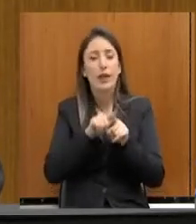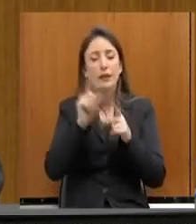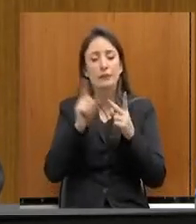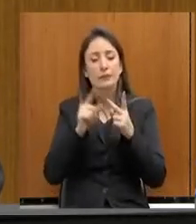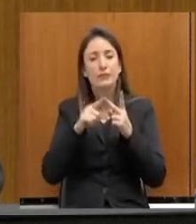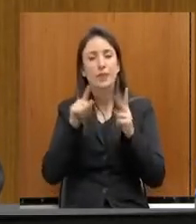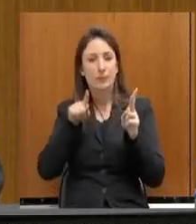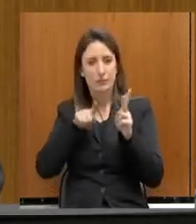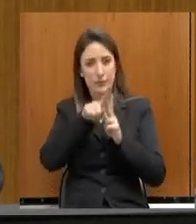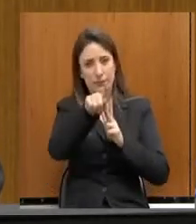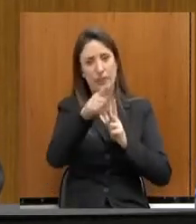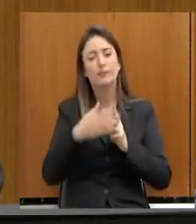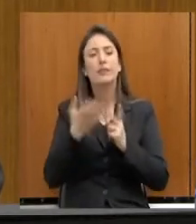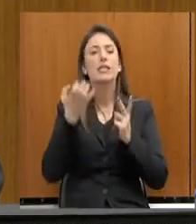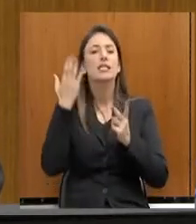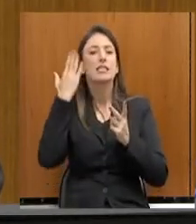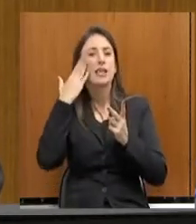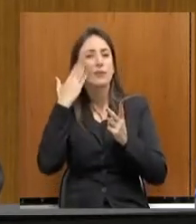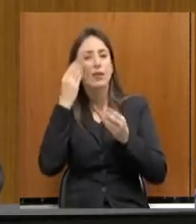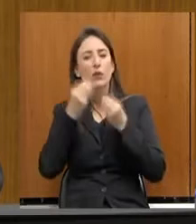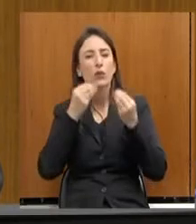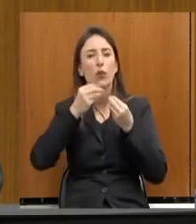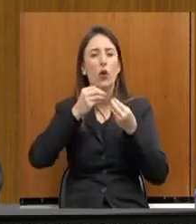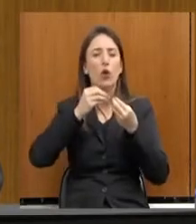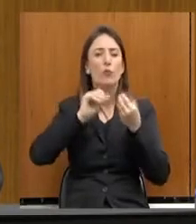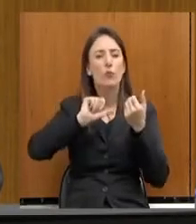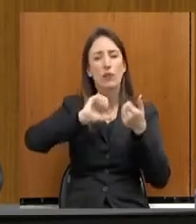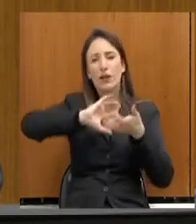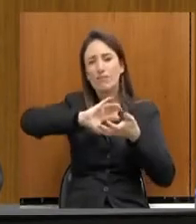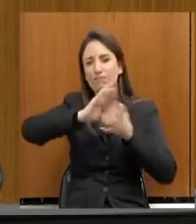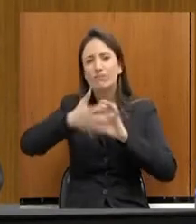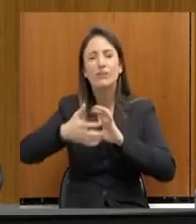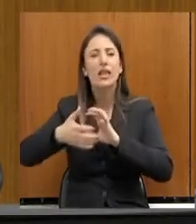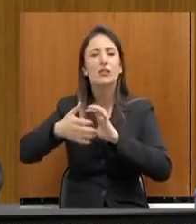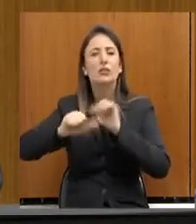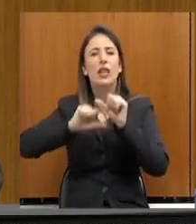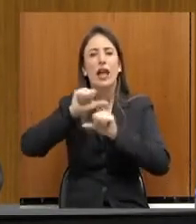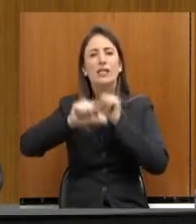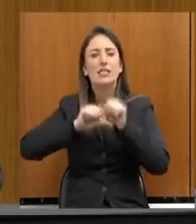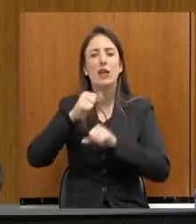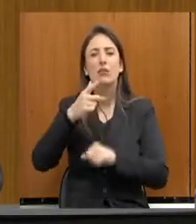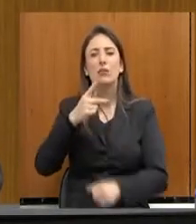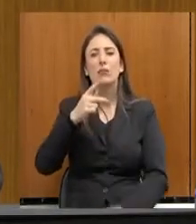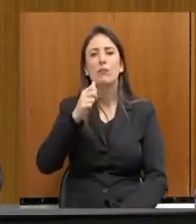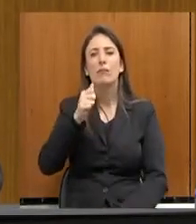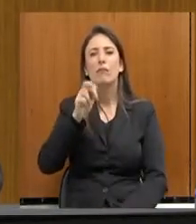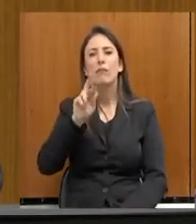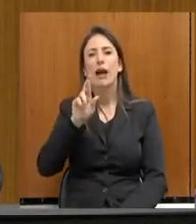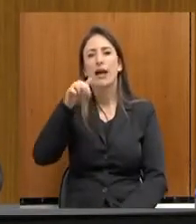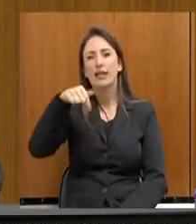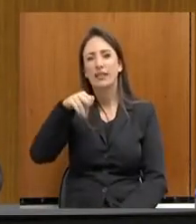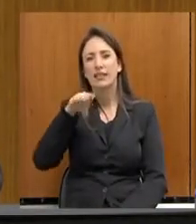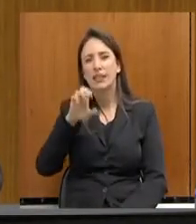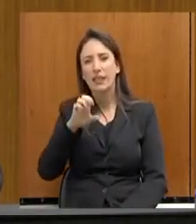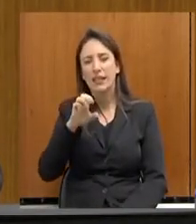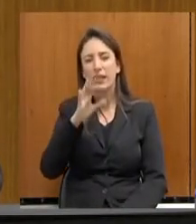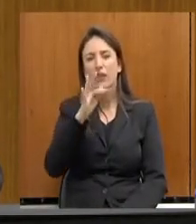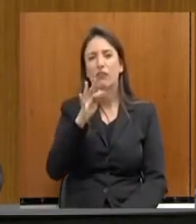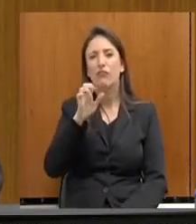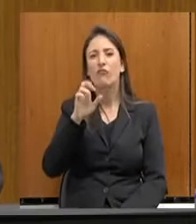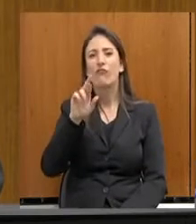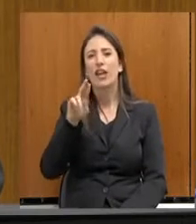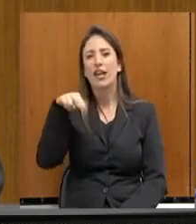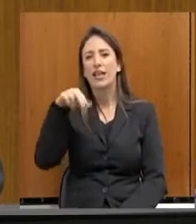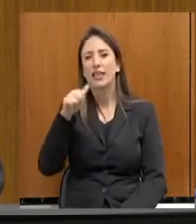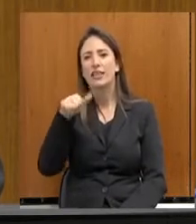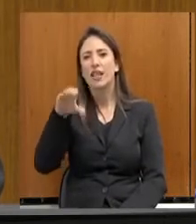sobre a reestruturação do Parque Fernão Dias em Contagem e que situação está